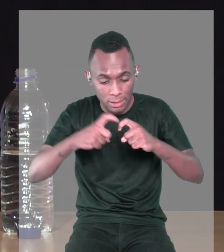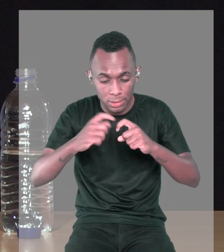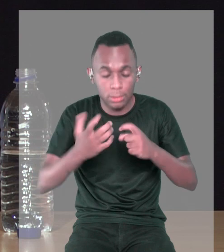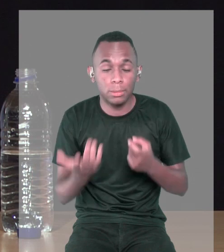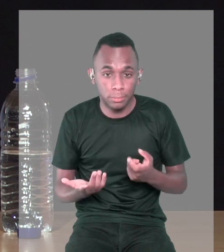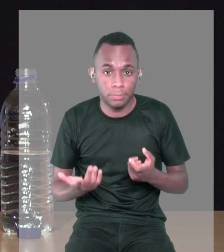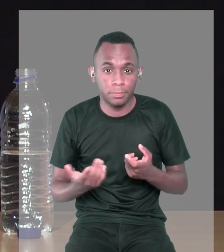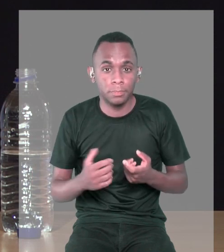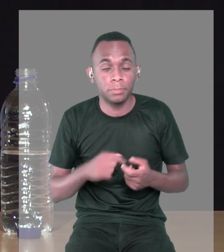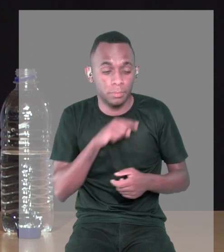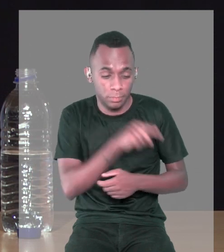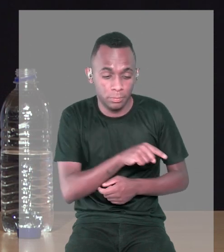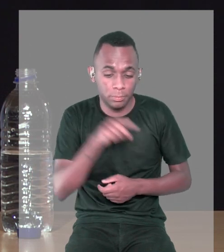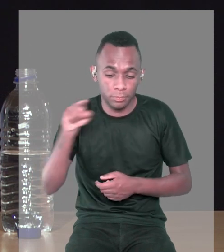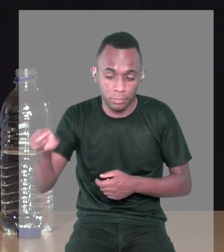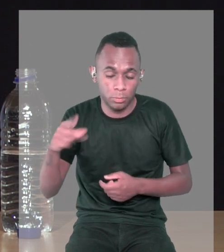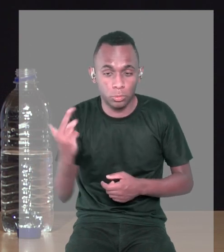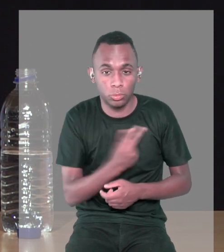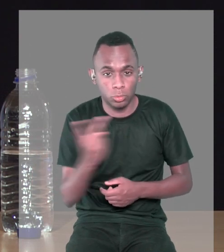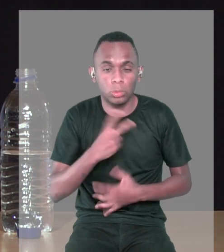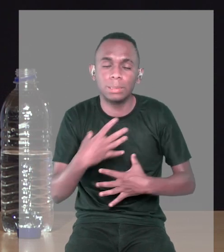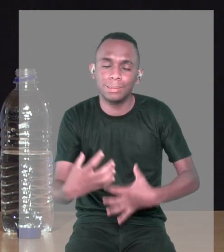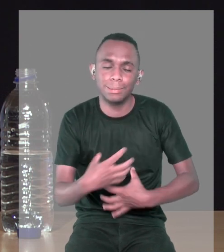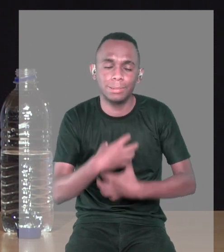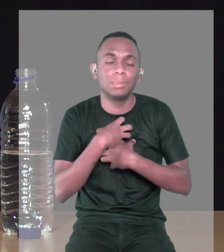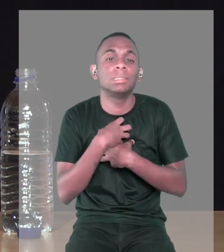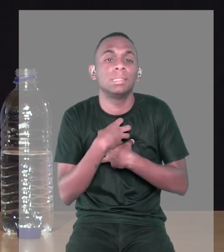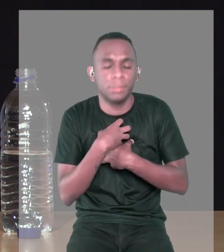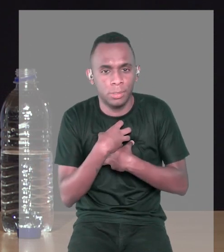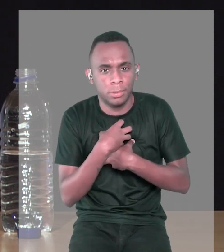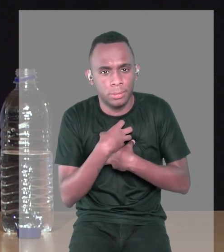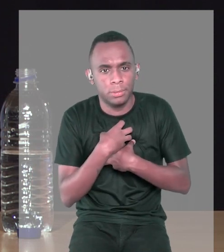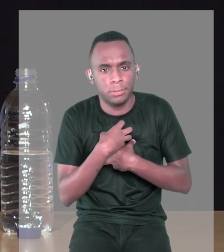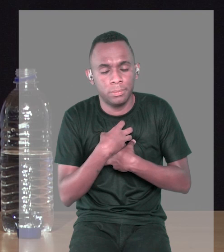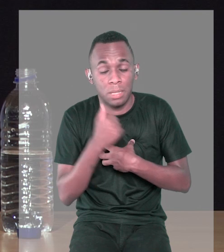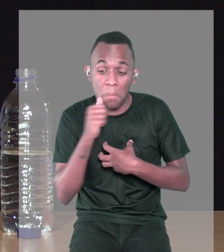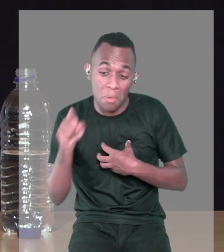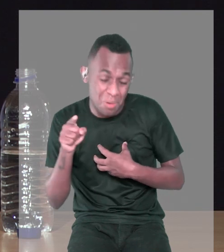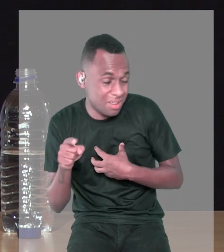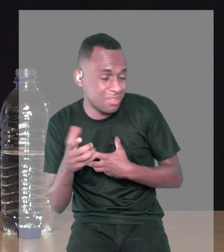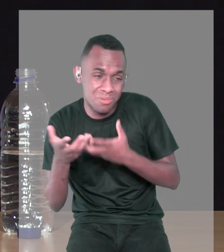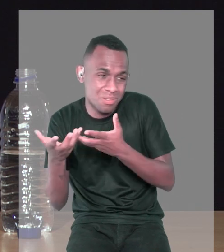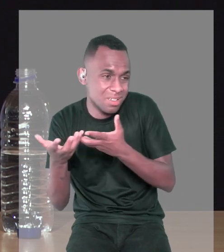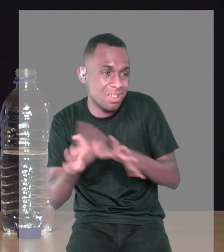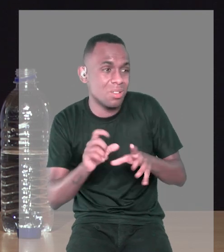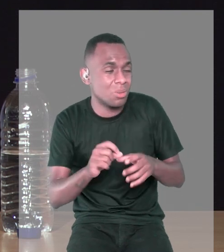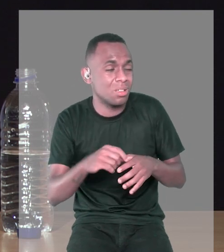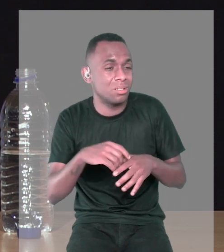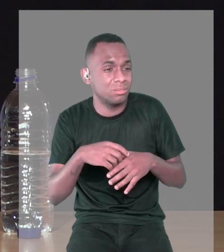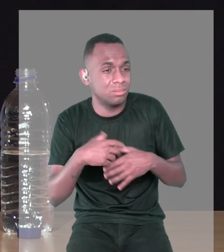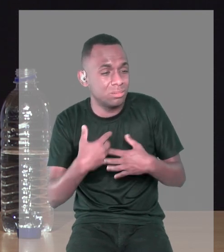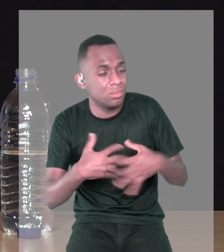Com a medicina, André e Doreen sentiram isso. Ela não queria